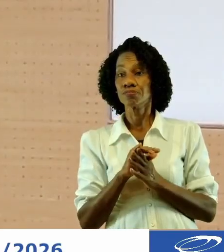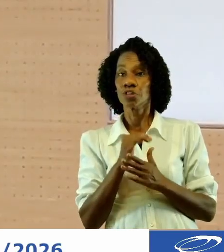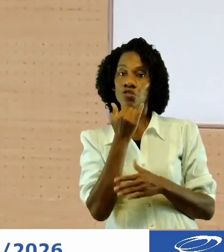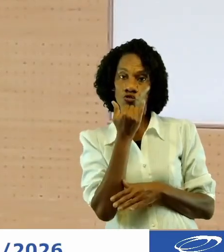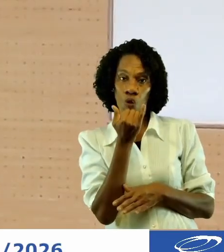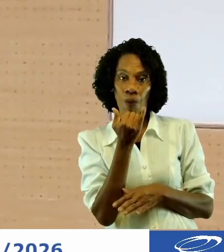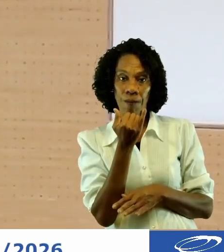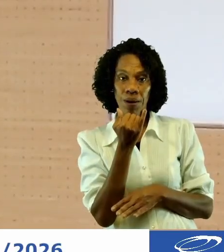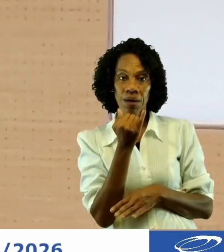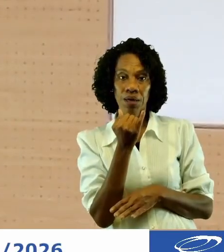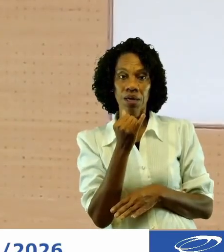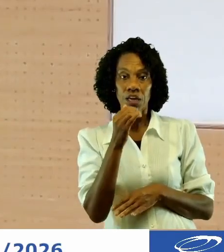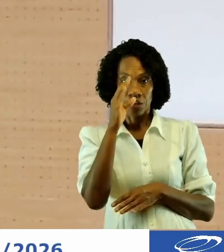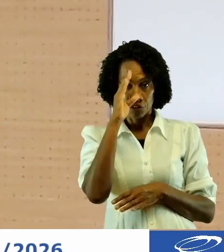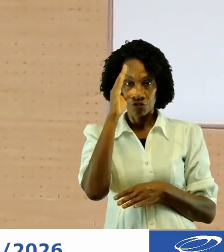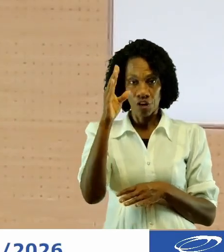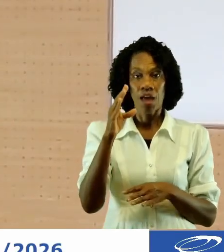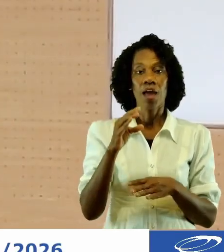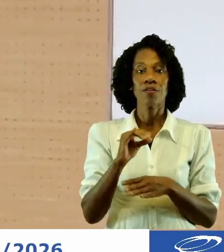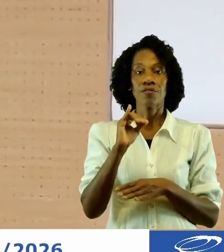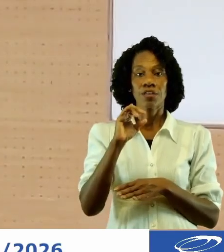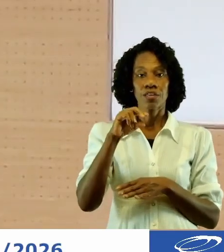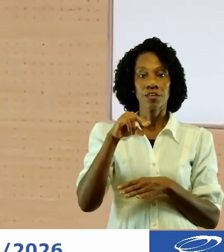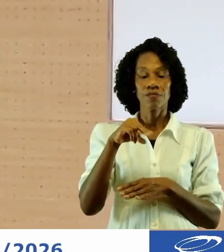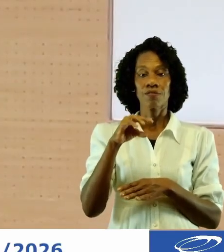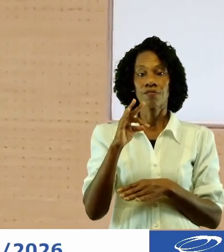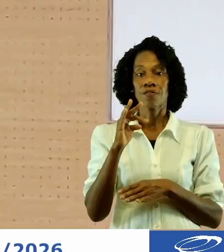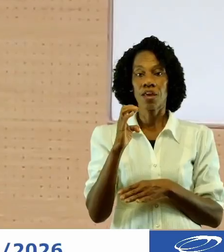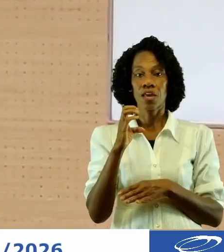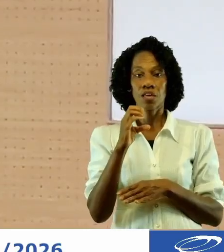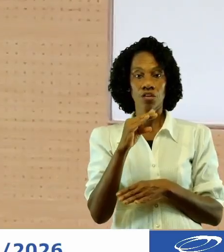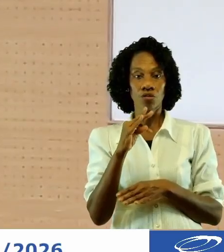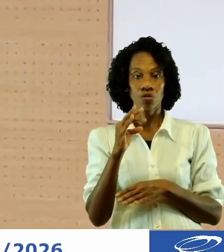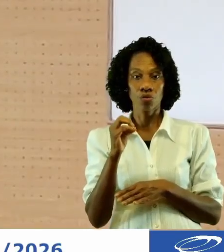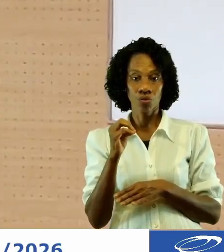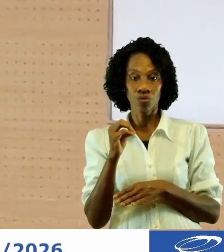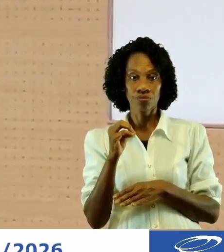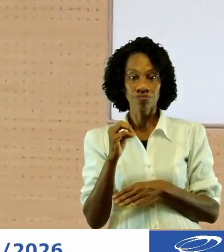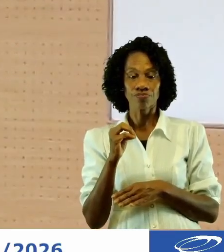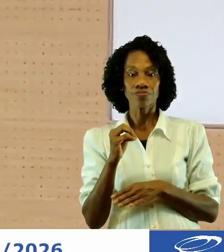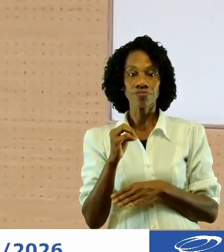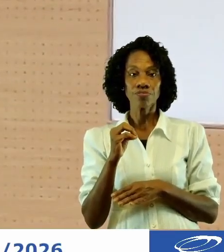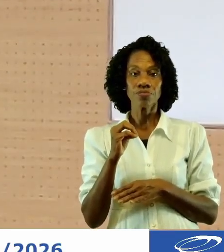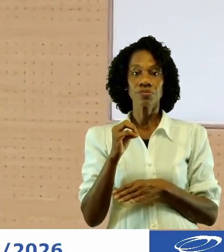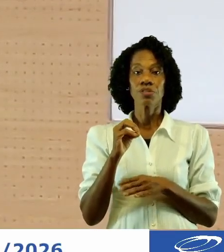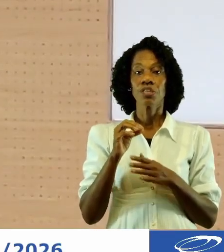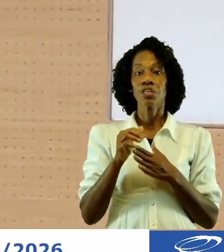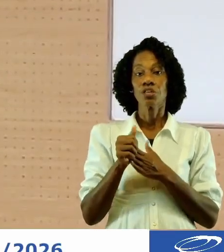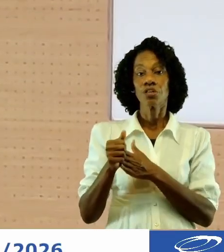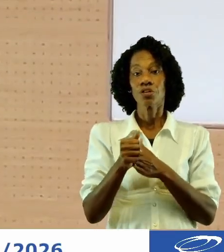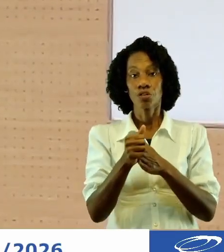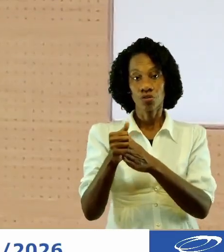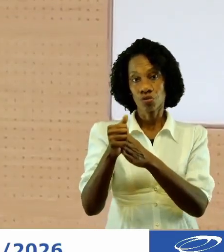É co-editor-chefe do periódico Infectious Disease e Therapy, que tem um fator de impacto 5.3, e do Guia Terapêutico Antimicrobiano